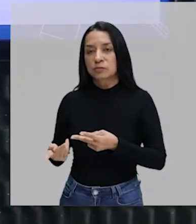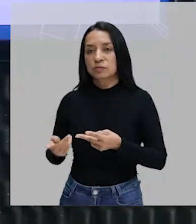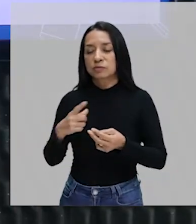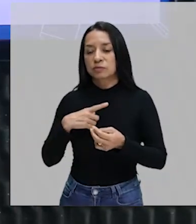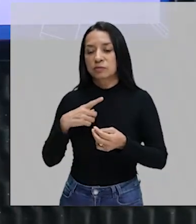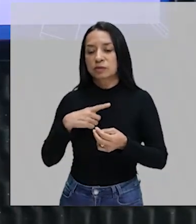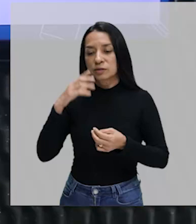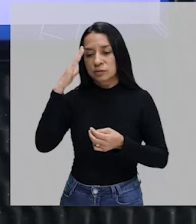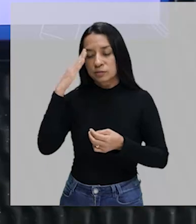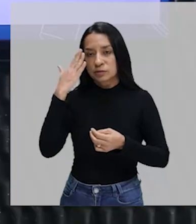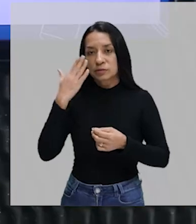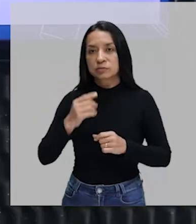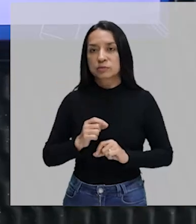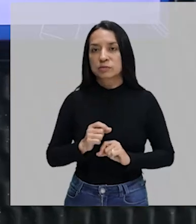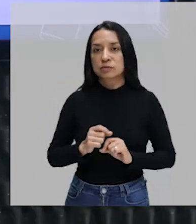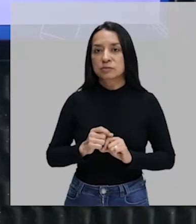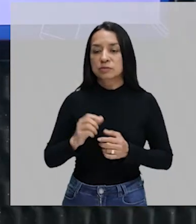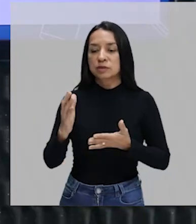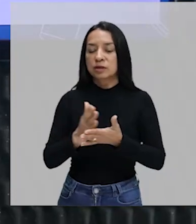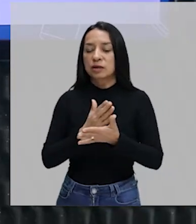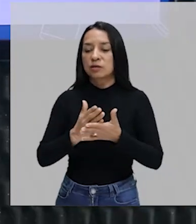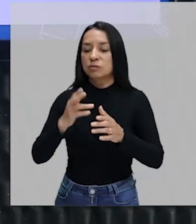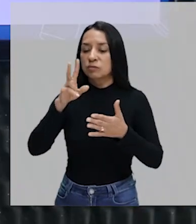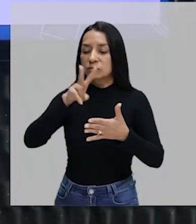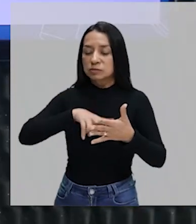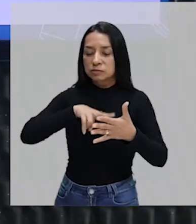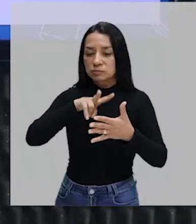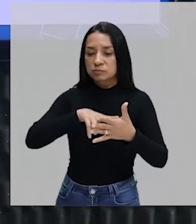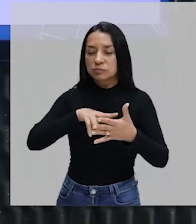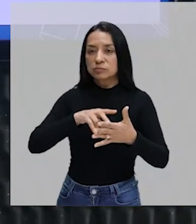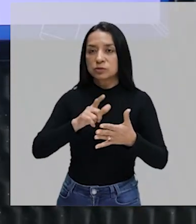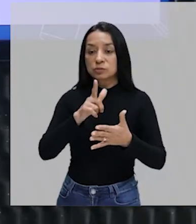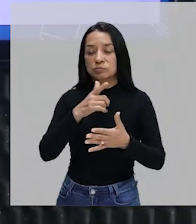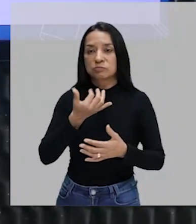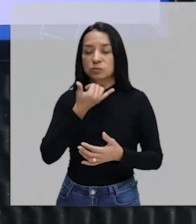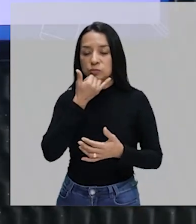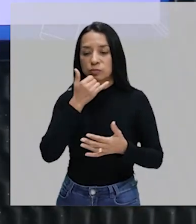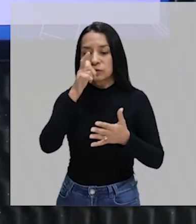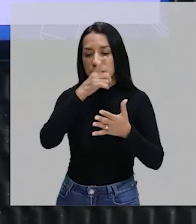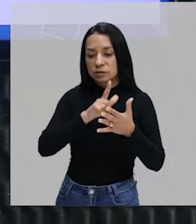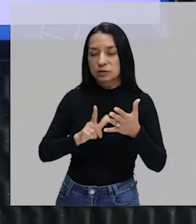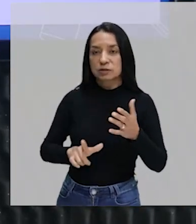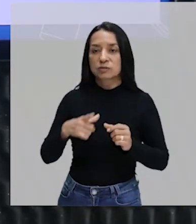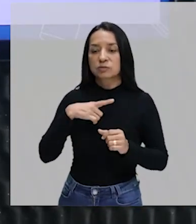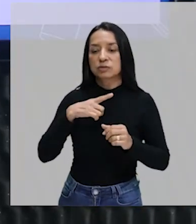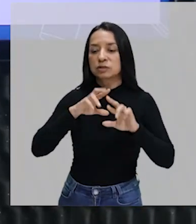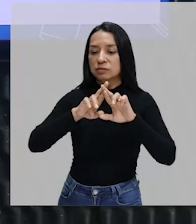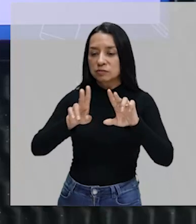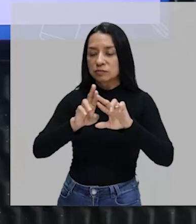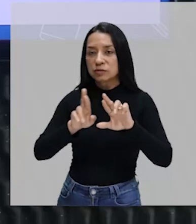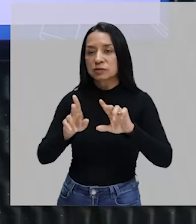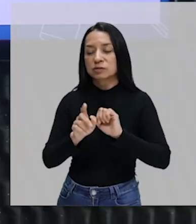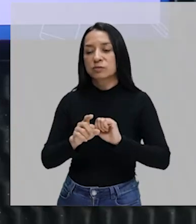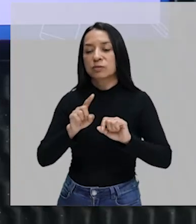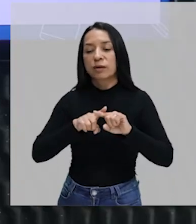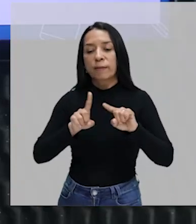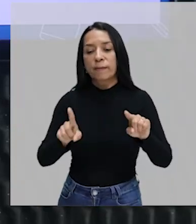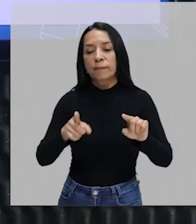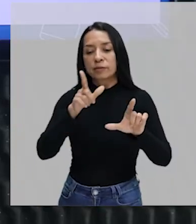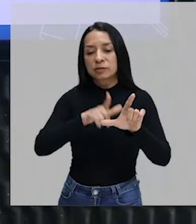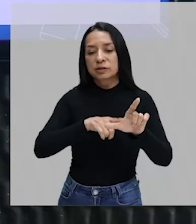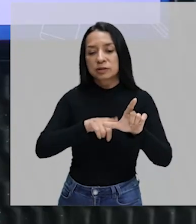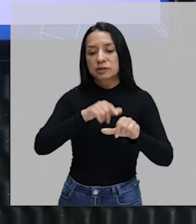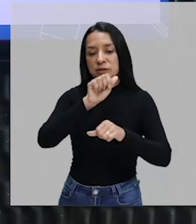ter a compreensão, tá? Que em algumas literaturas nós vamos ter algumas variações, tá? Mas entre a letra A e a